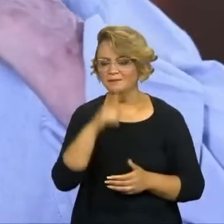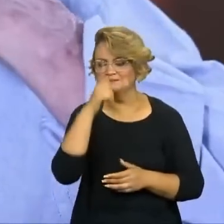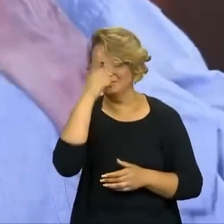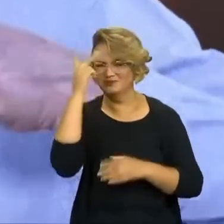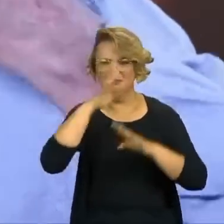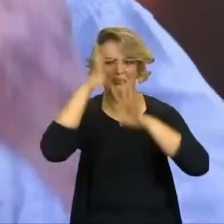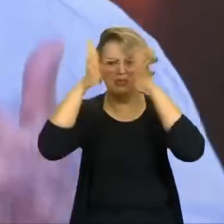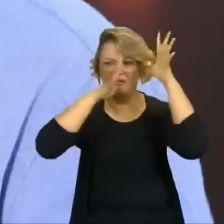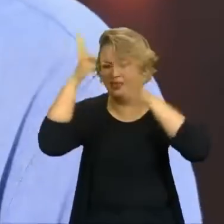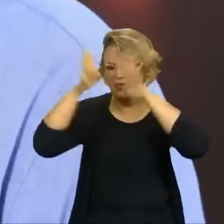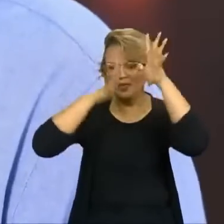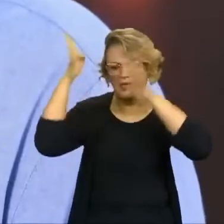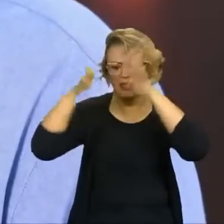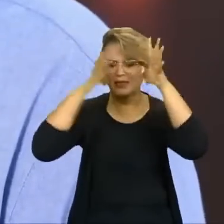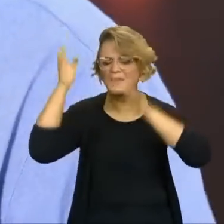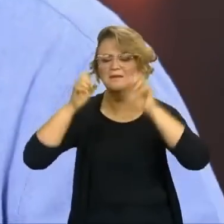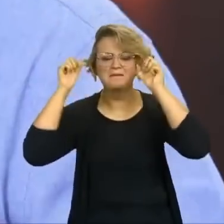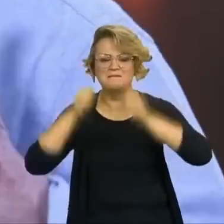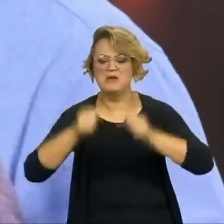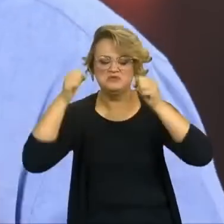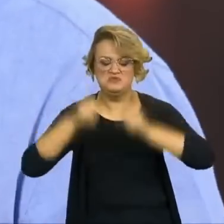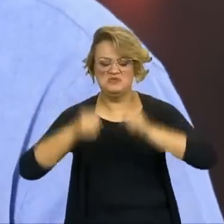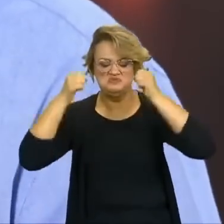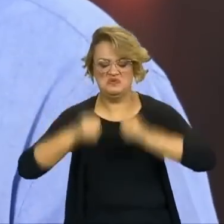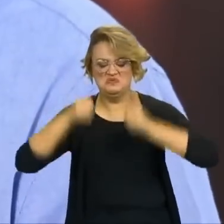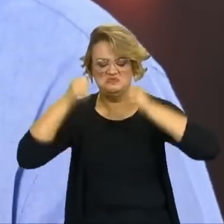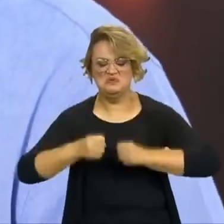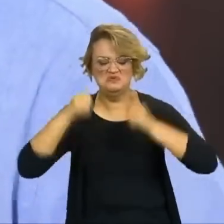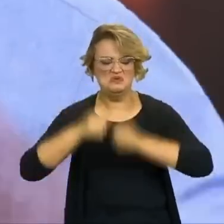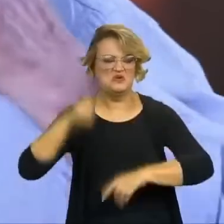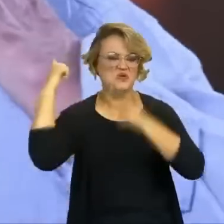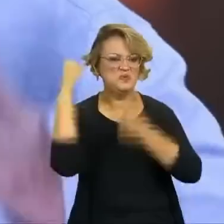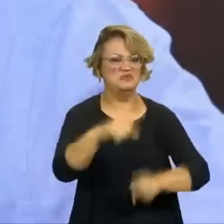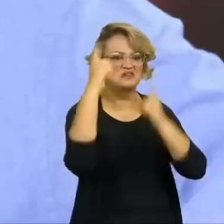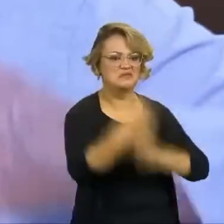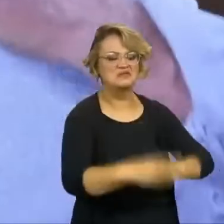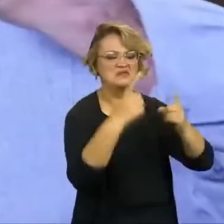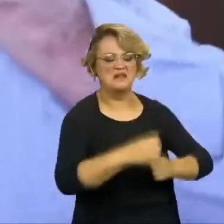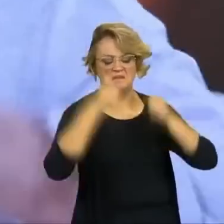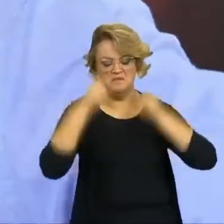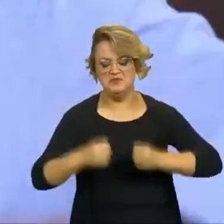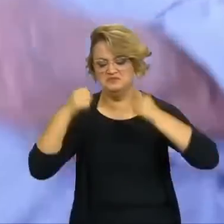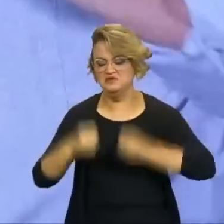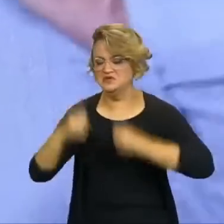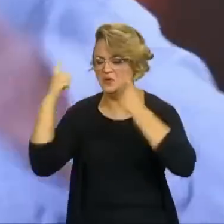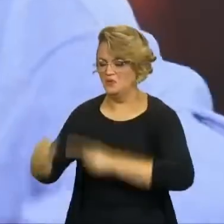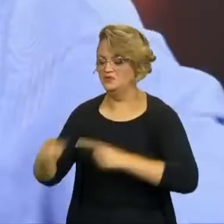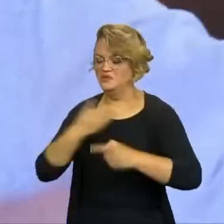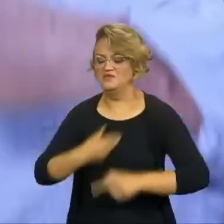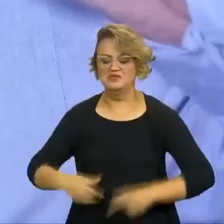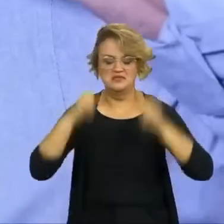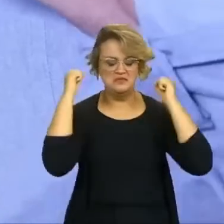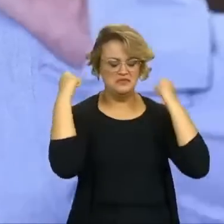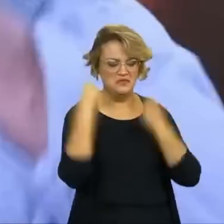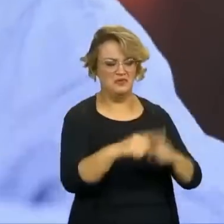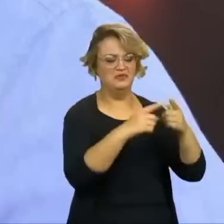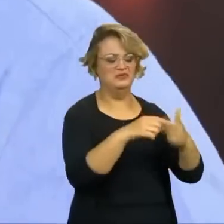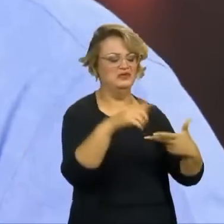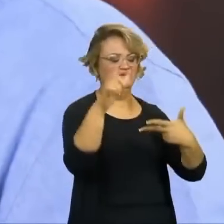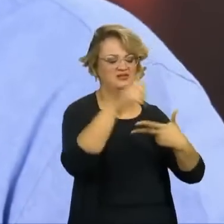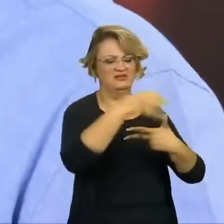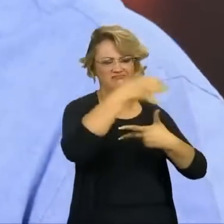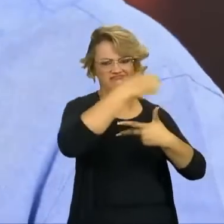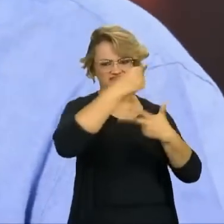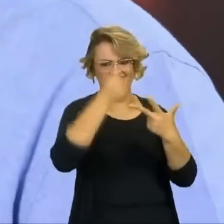acharam que poderiam tomar o poder, estava atacando todo mundo ao mesmo tempo, atacando o governo, atacando o poder executivo, atacando o legislativo, atacando